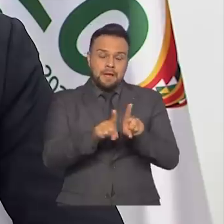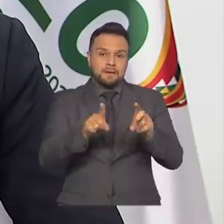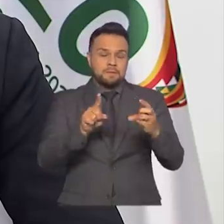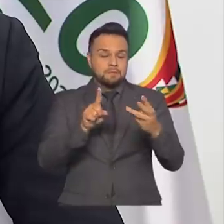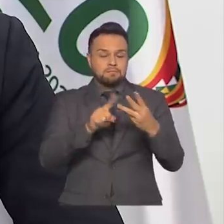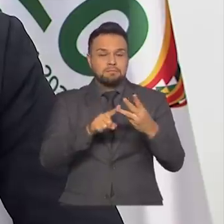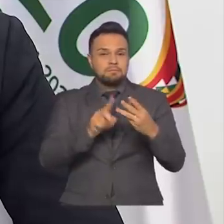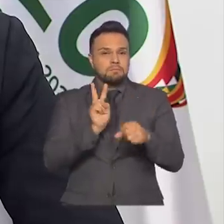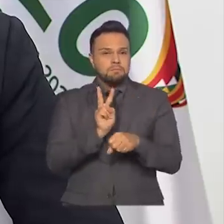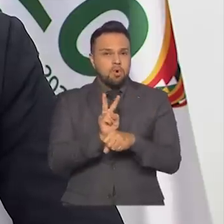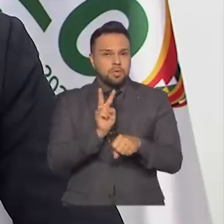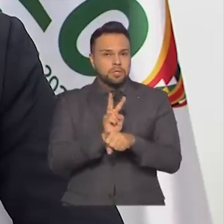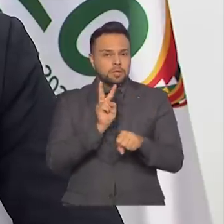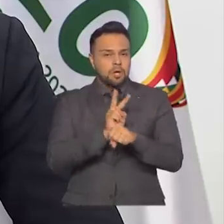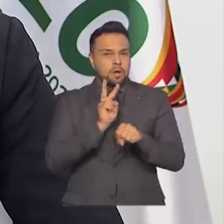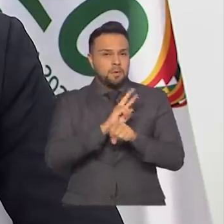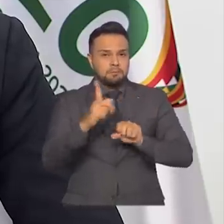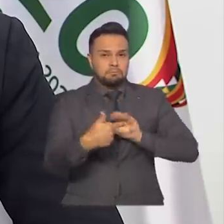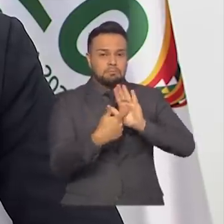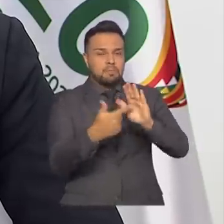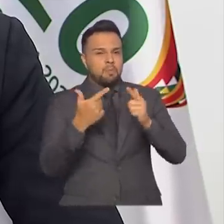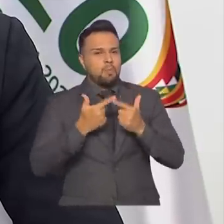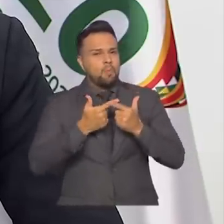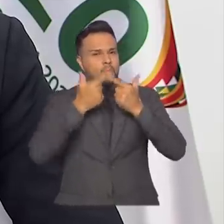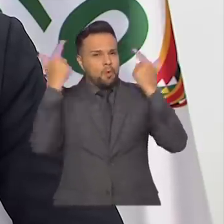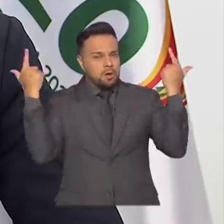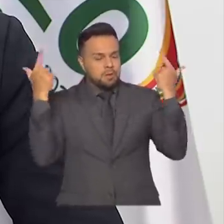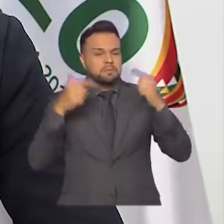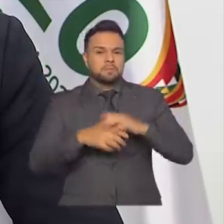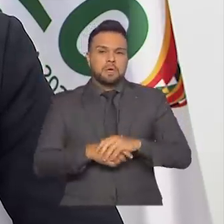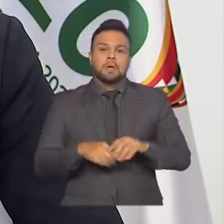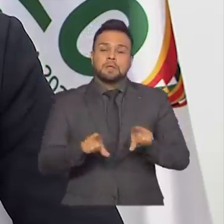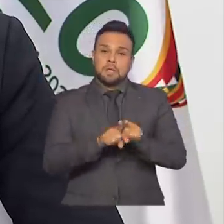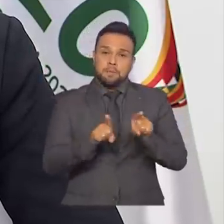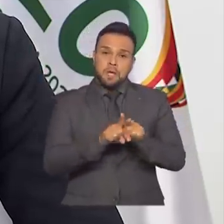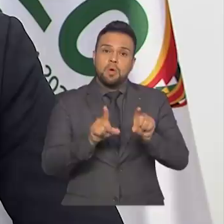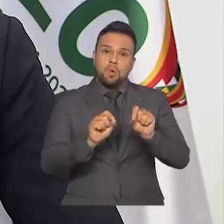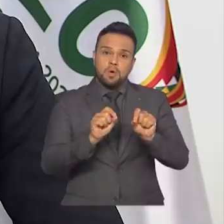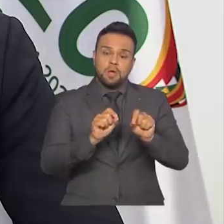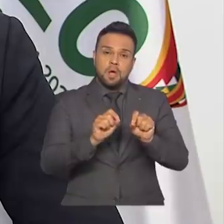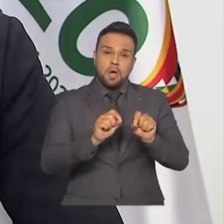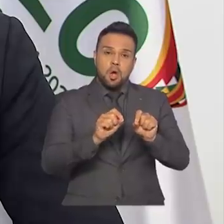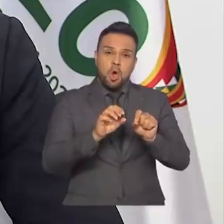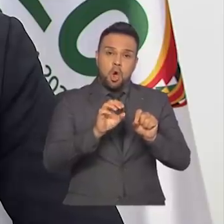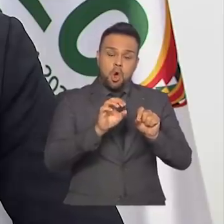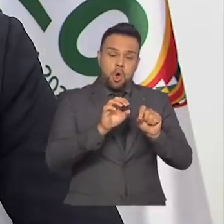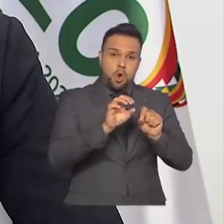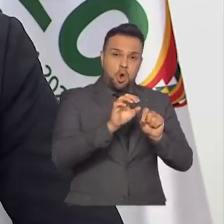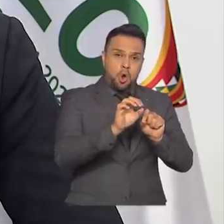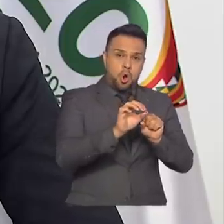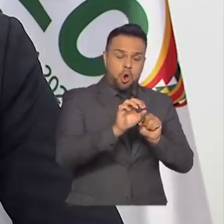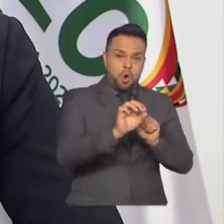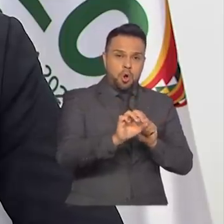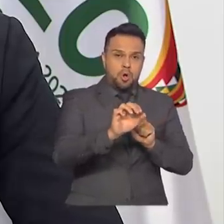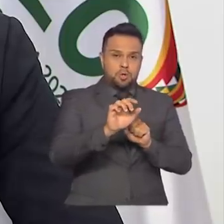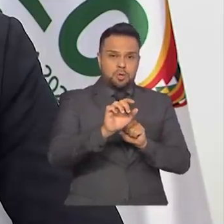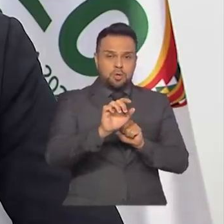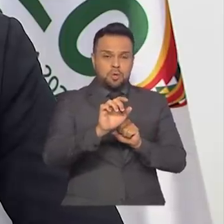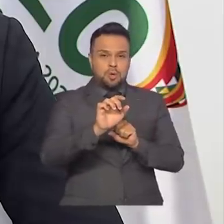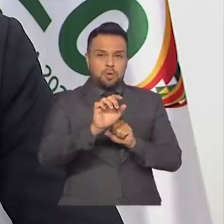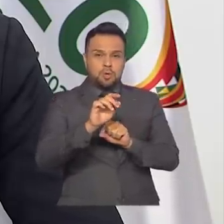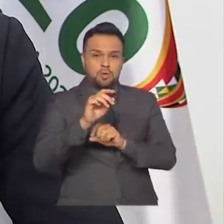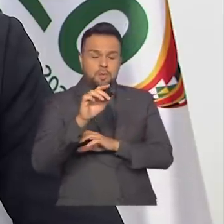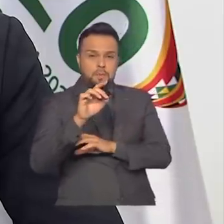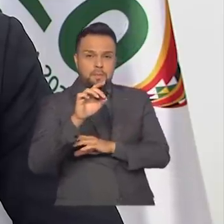transparência. Também esperamos que o órgão de apelação possa voltar à plena operação o mais rápido